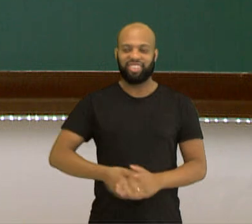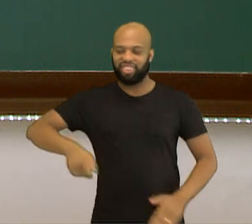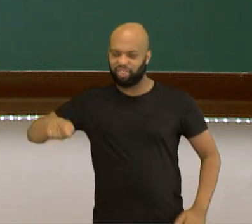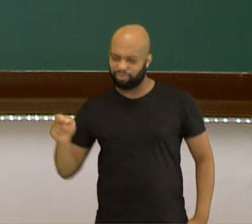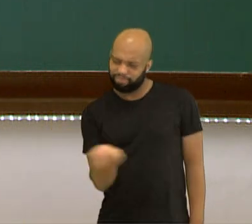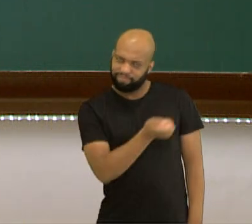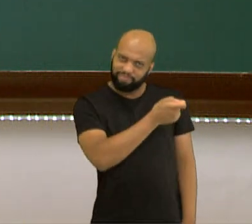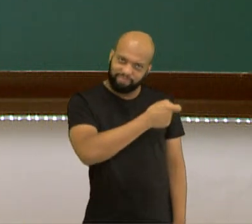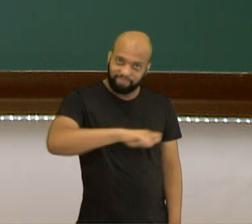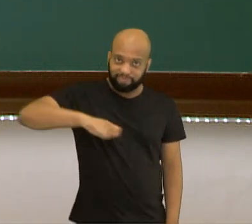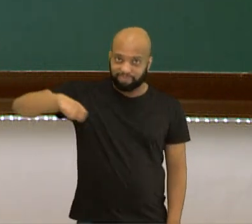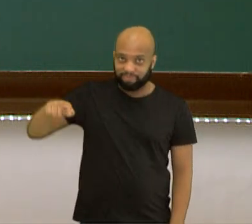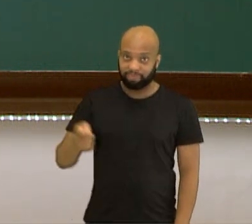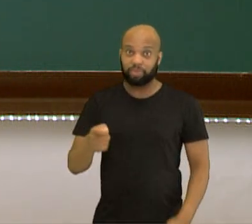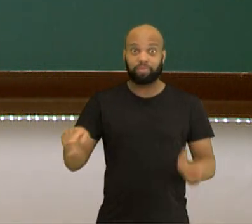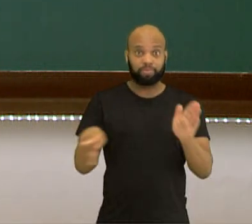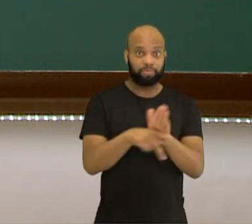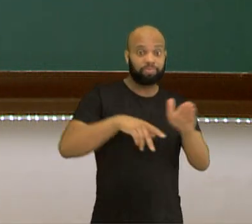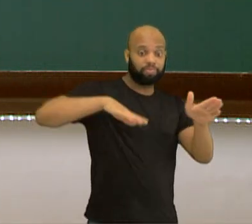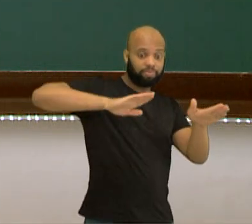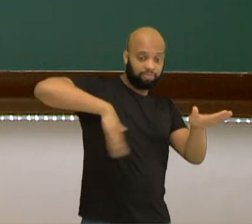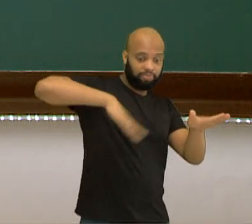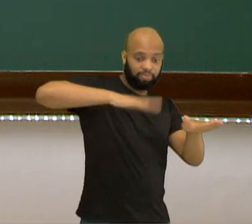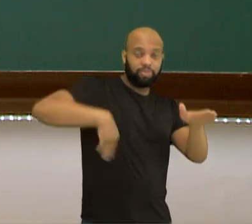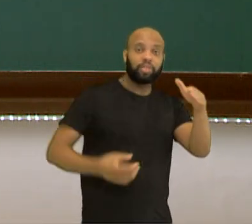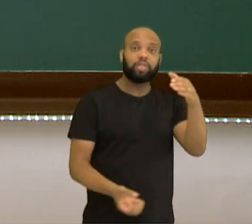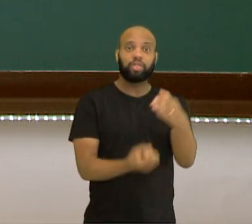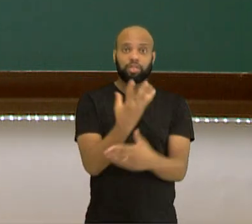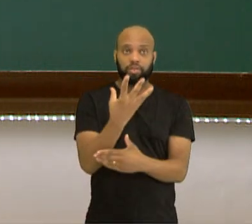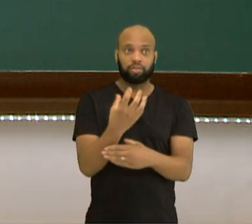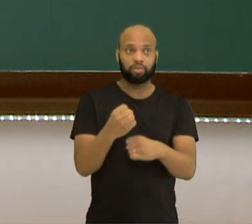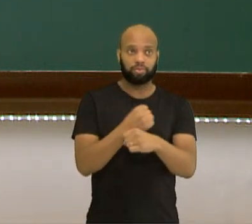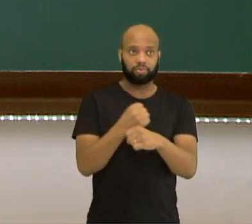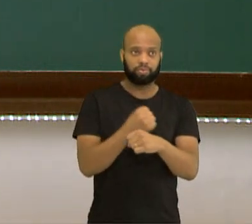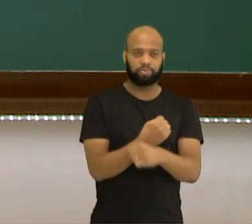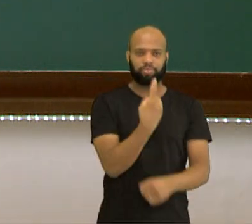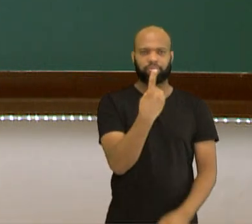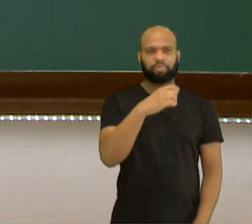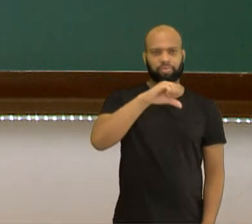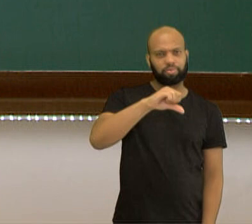Frescobol. O frescobol, a criação dele foi entre